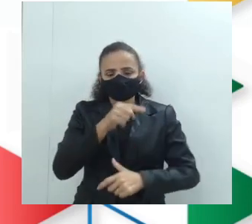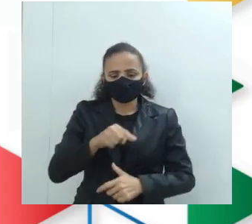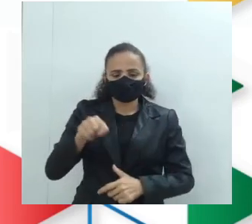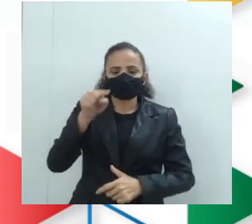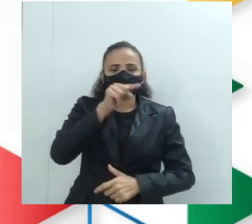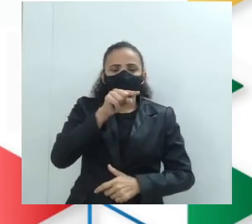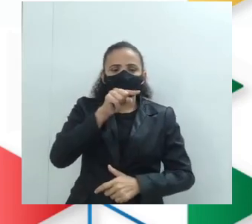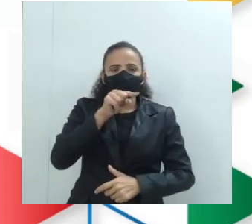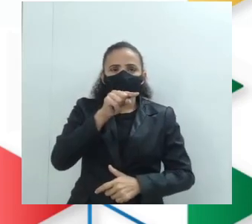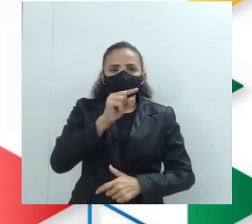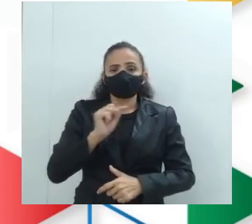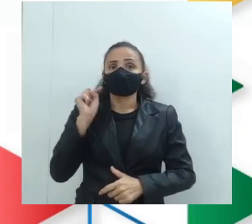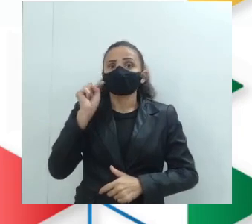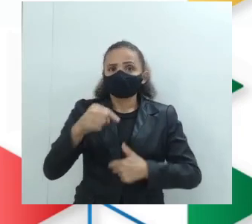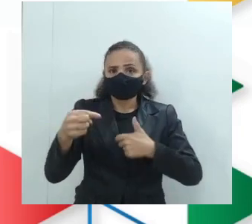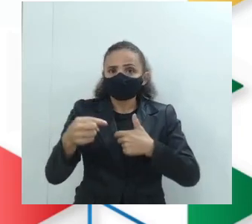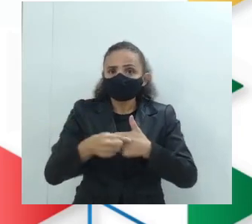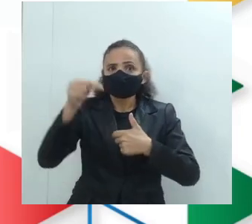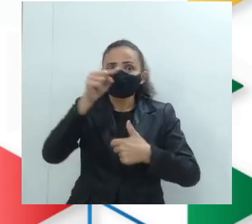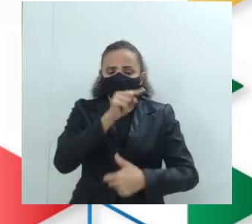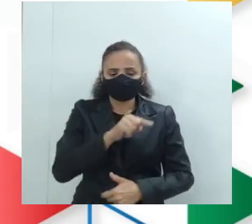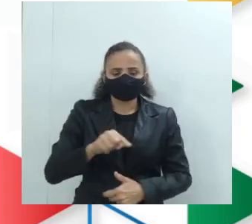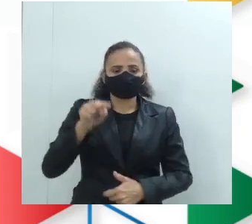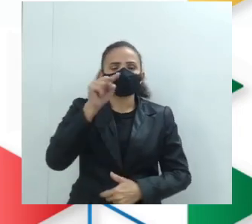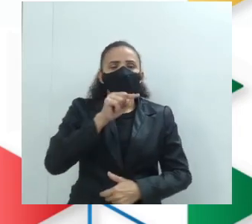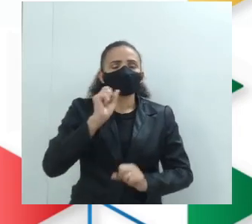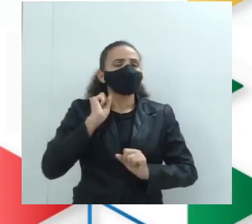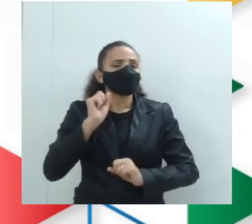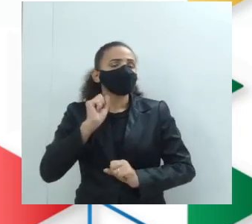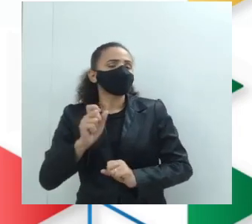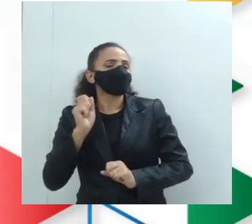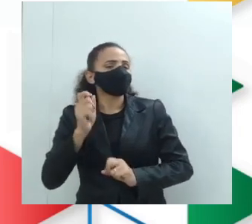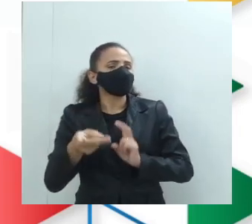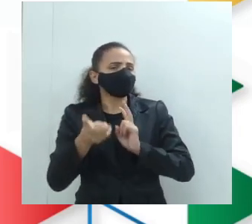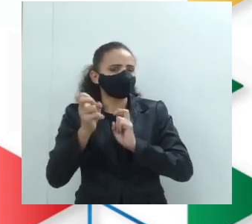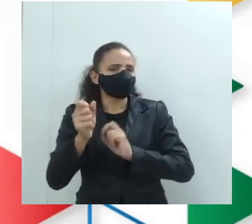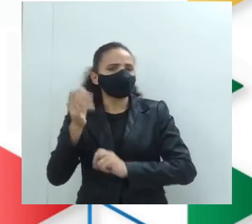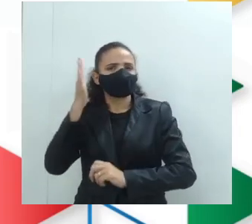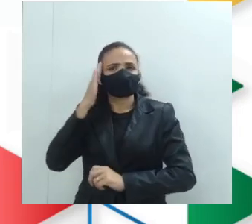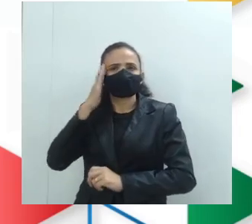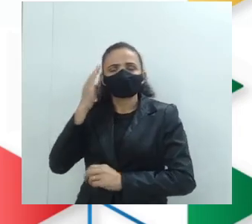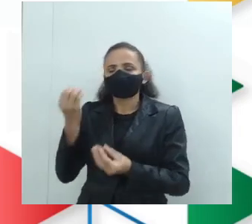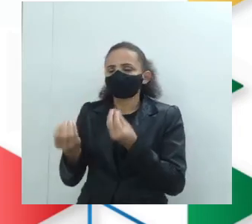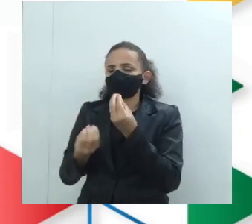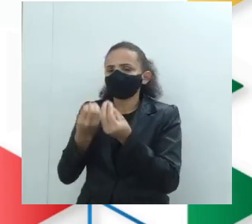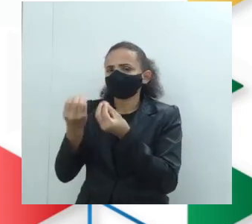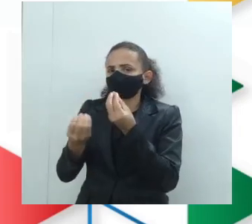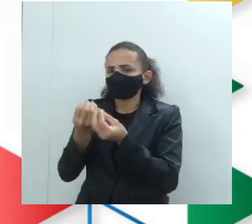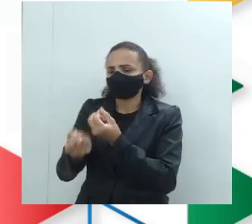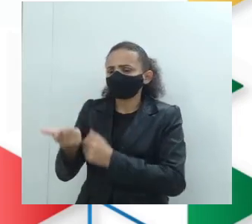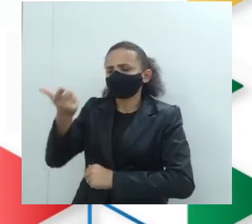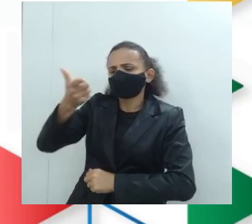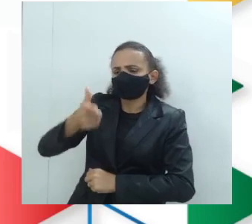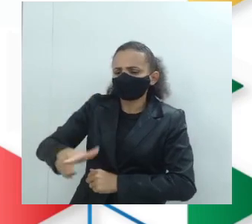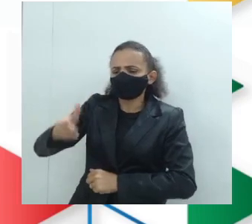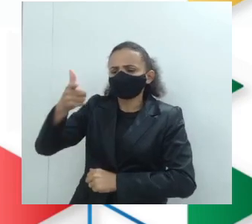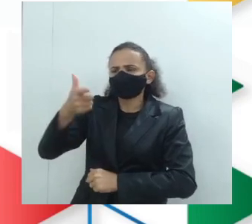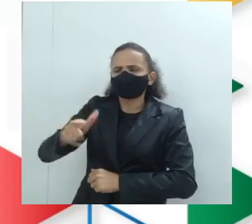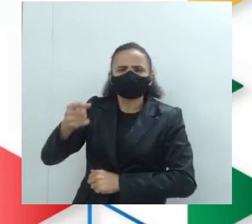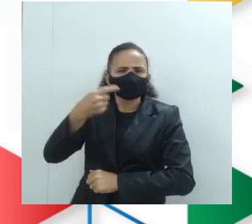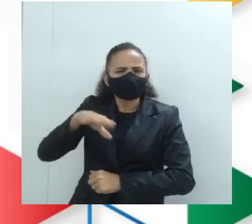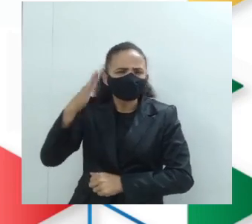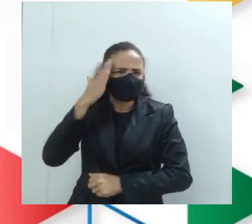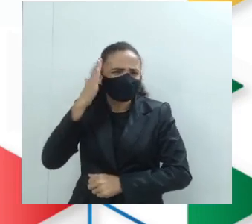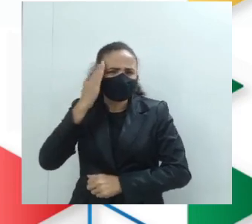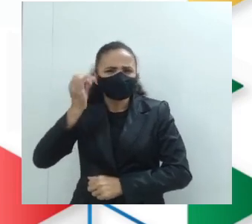90 graus. Clicou uma vez, 90 graus. Vamos resolver então quantos cliques ela deu, quantas vezes você acredita